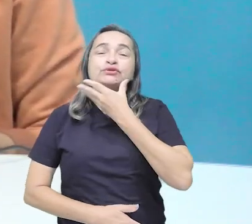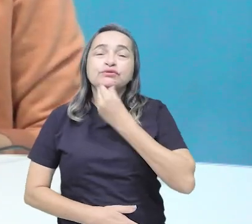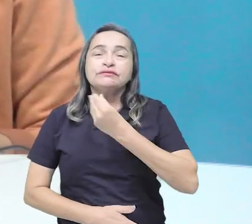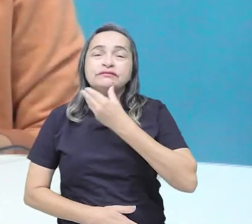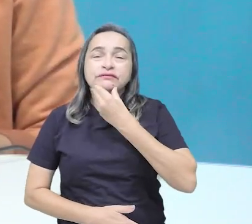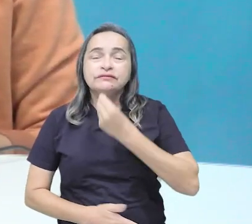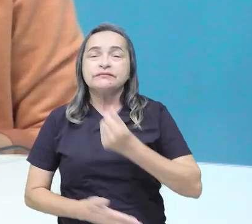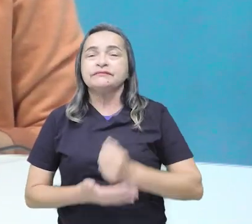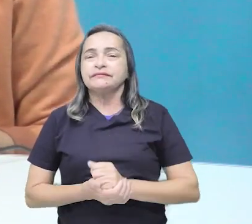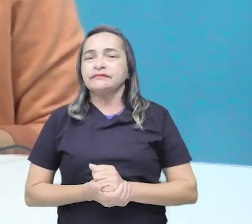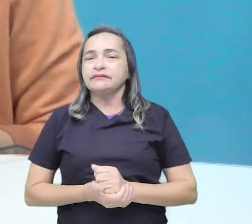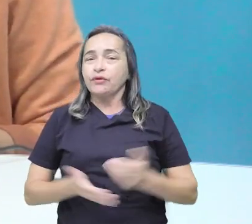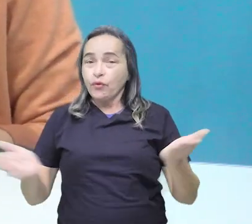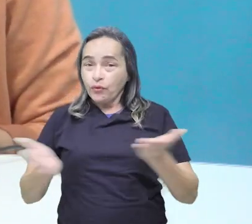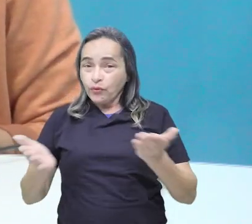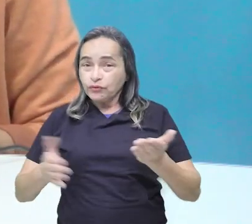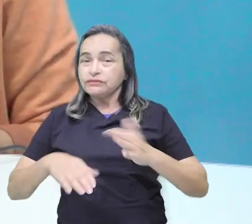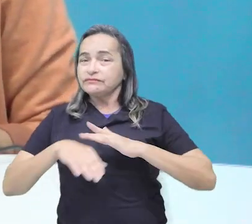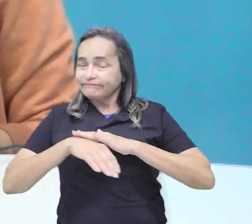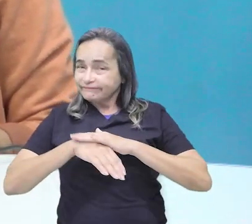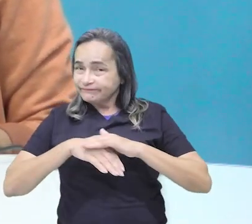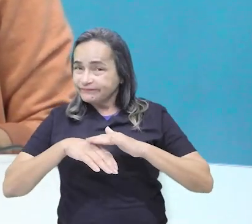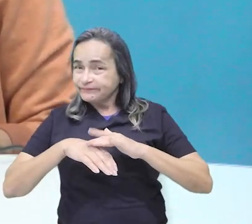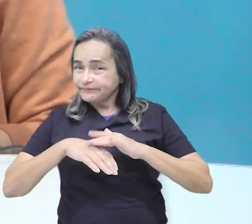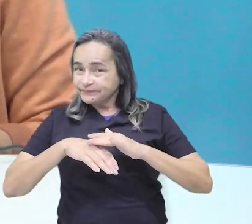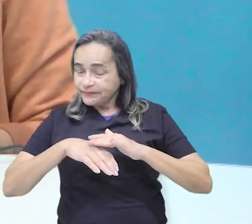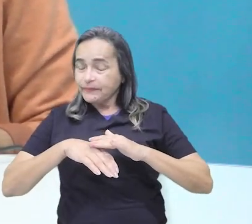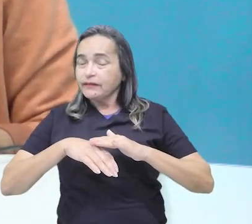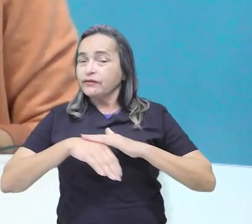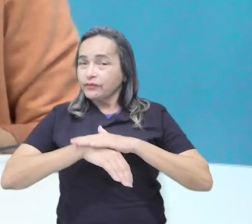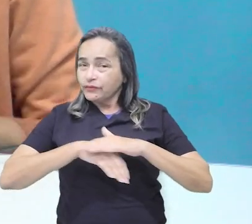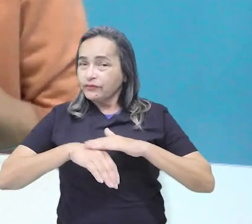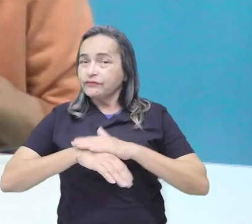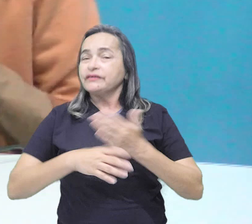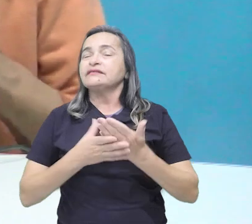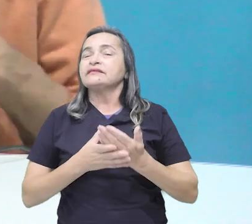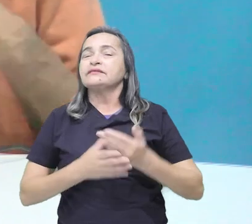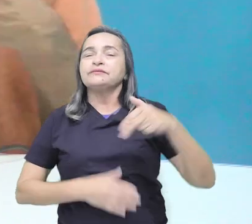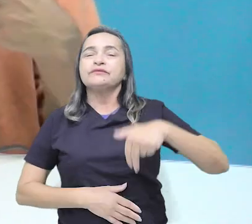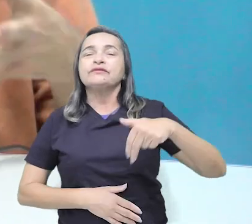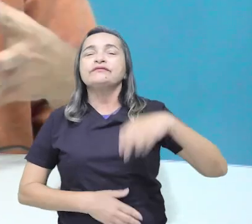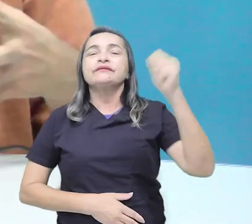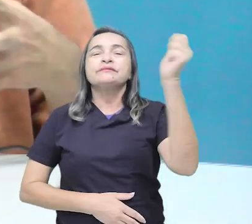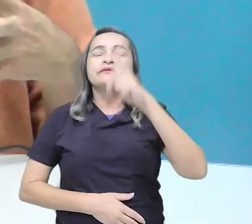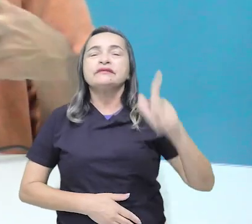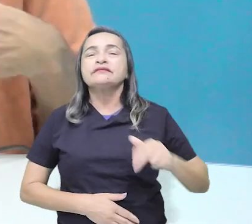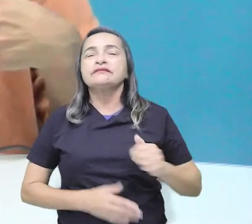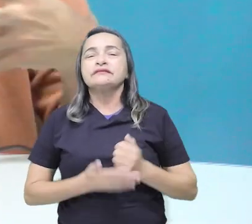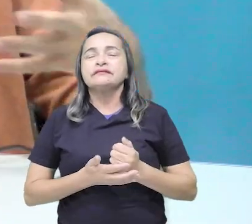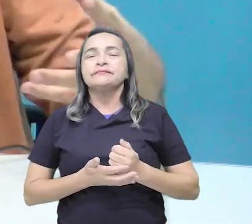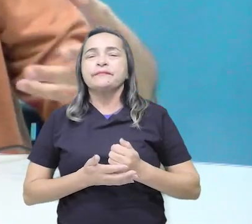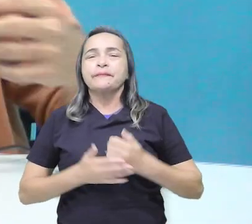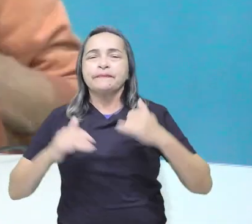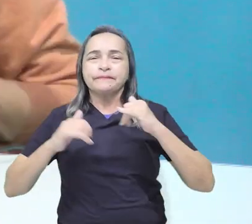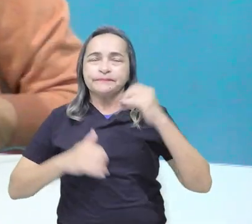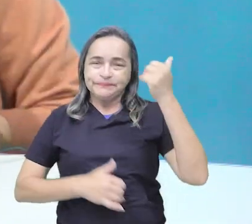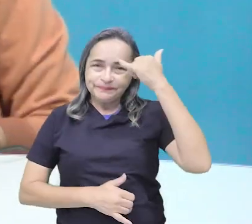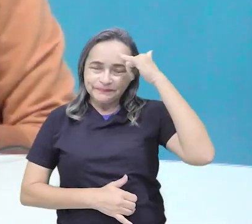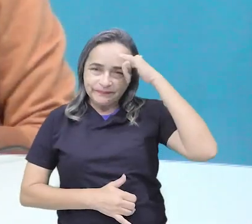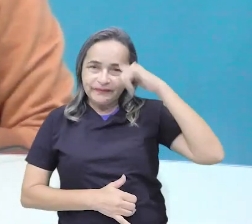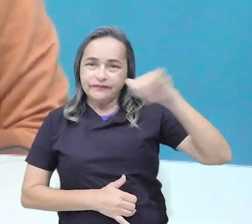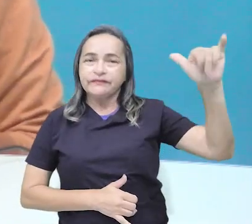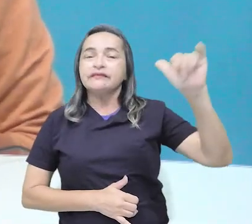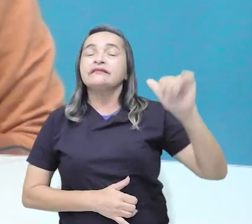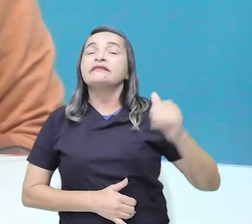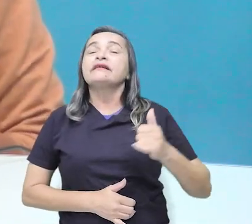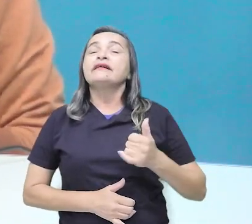um pouco com a gente sobre o Novembro Azul, sobre a prevenção e o tratamento do